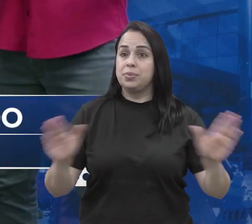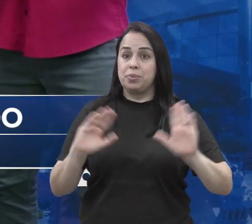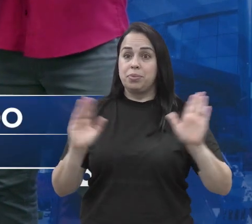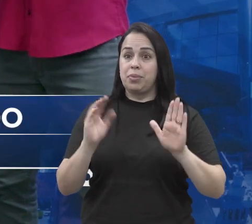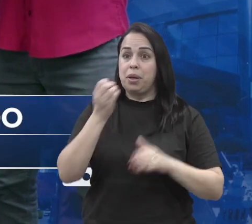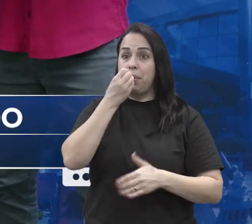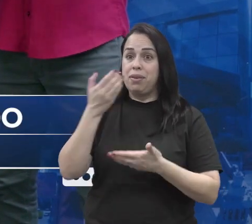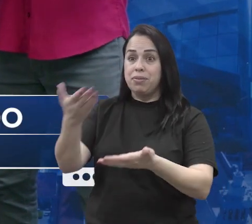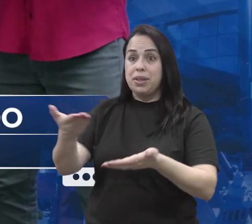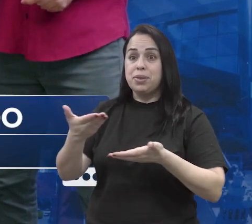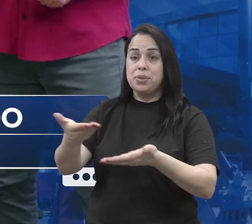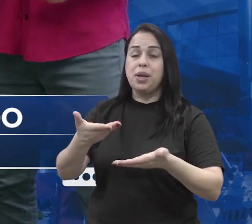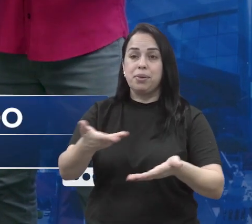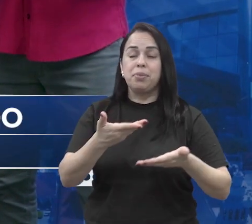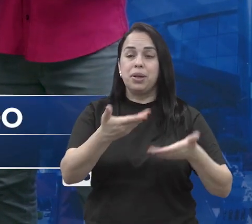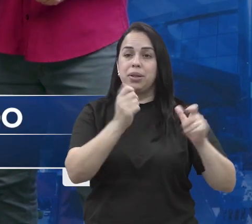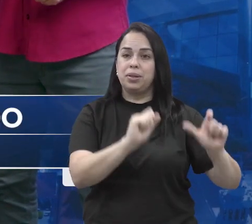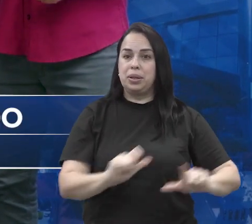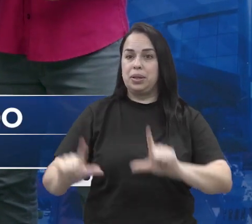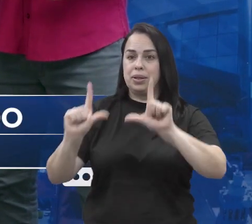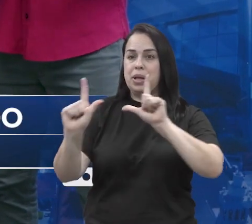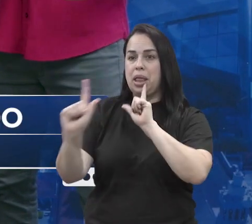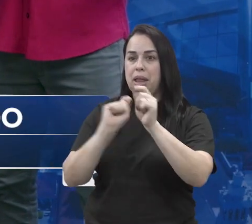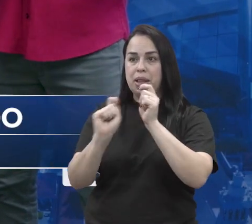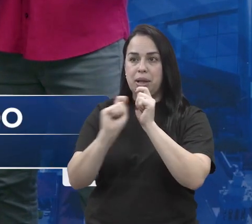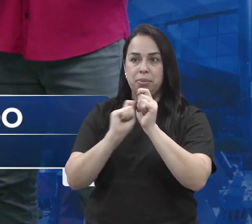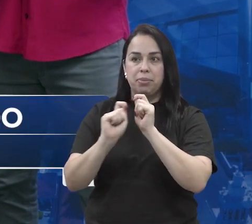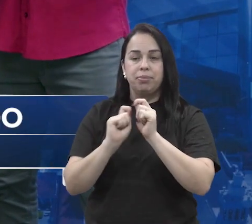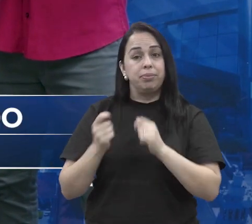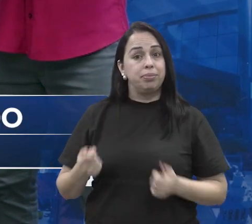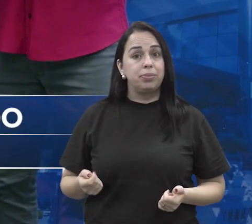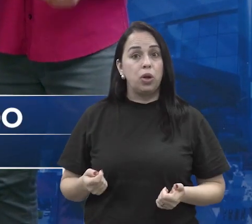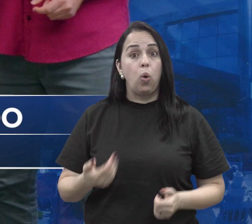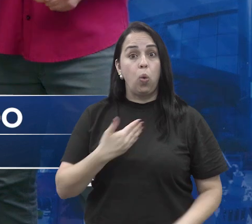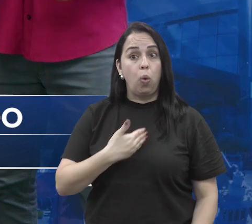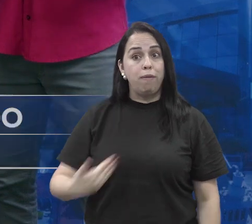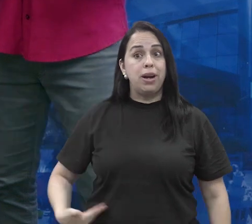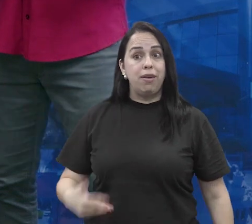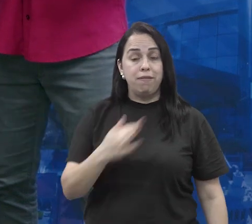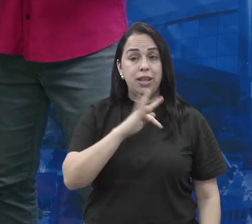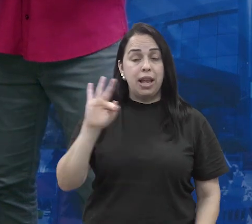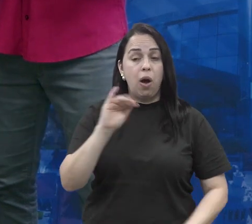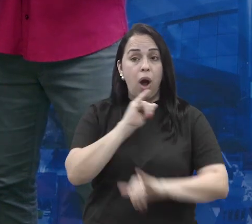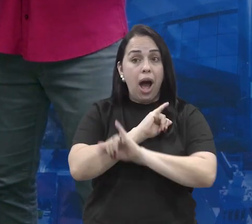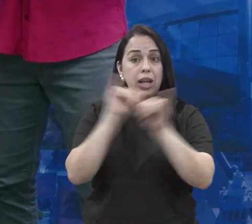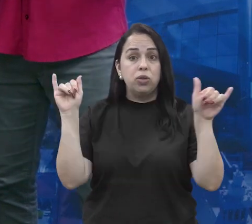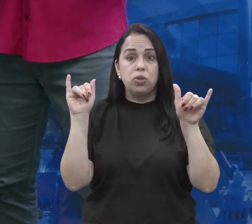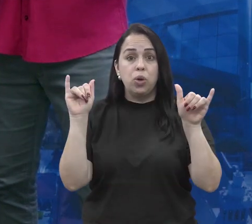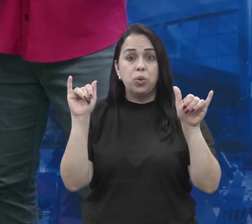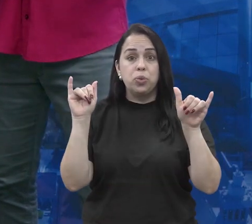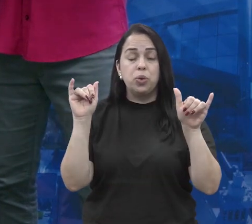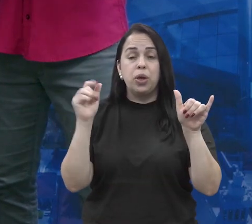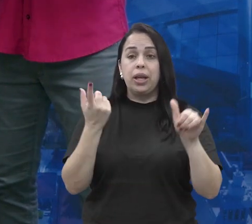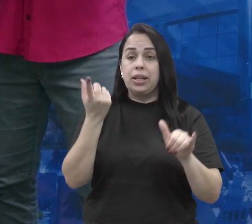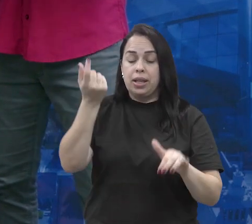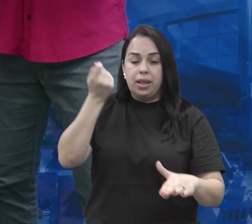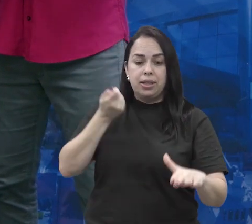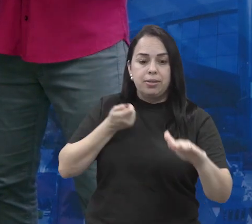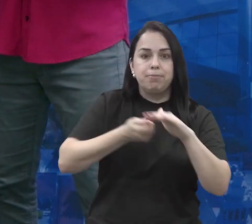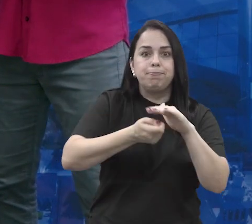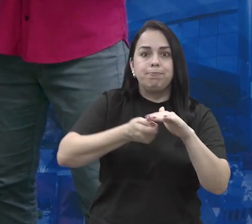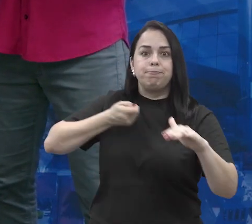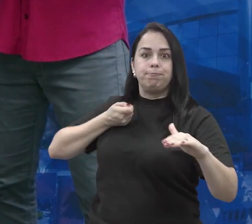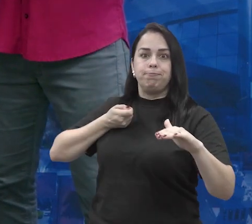Olá, sejam todos bem-vindos ao Boletim Entrevista. O governo federal anunciou um pacote de corte